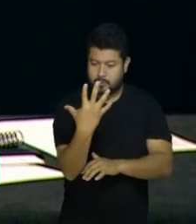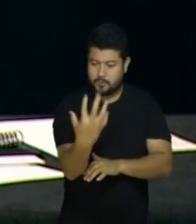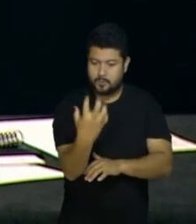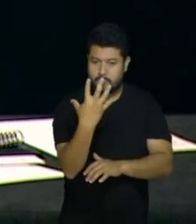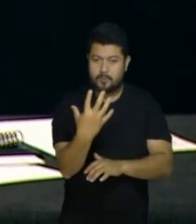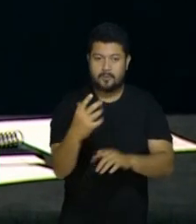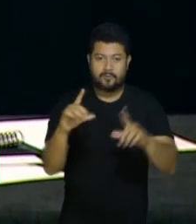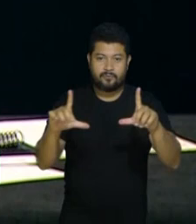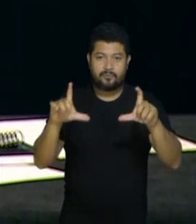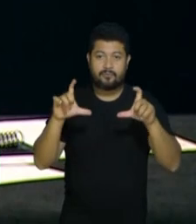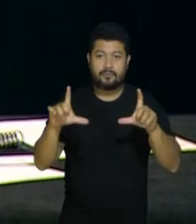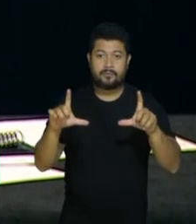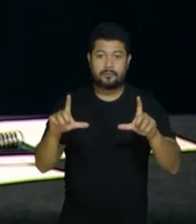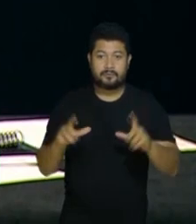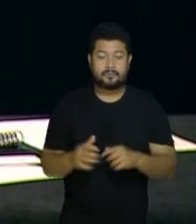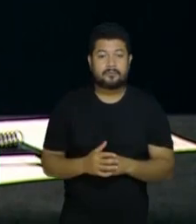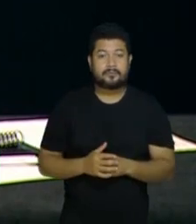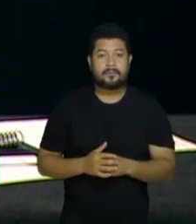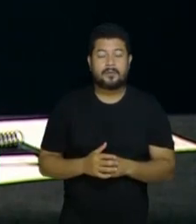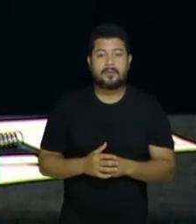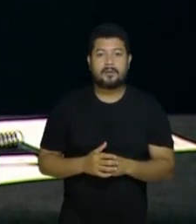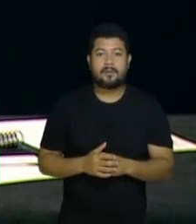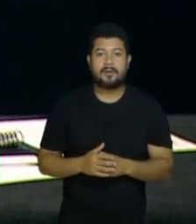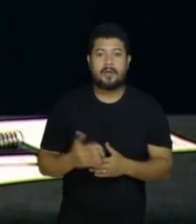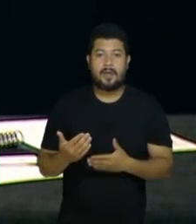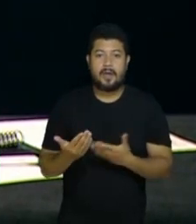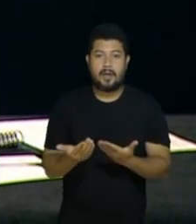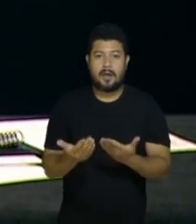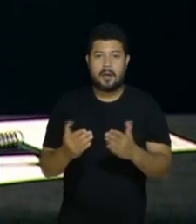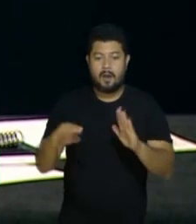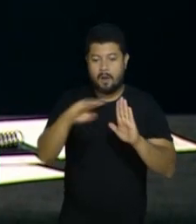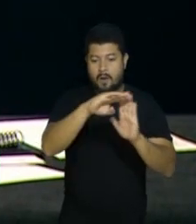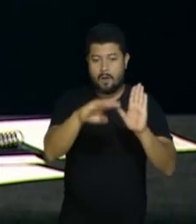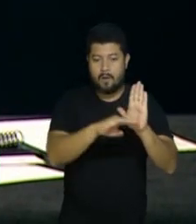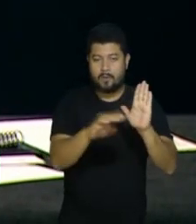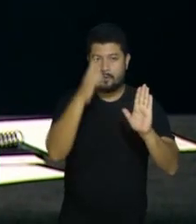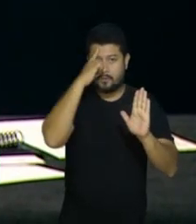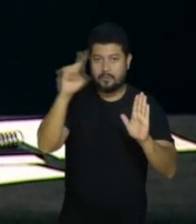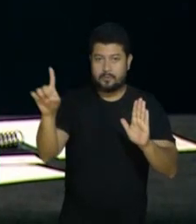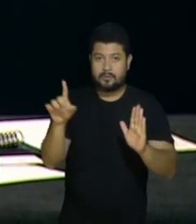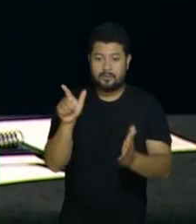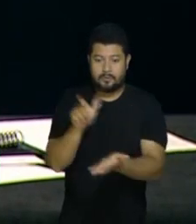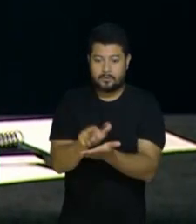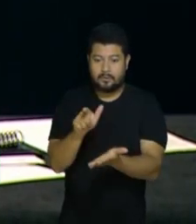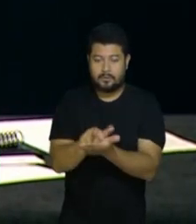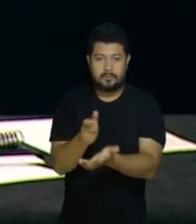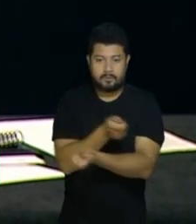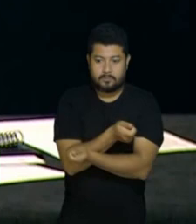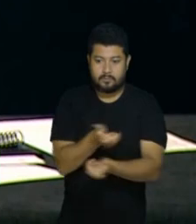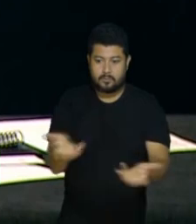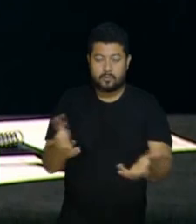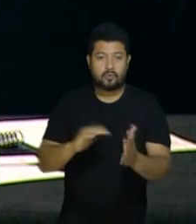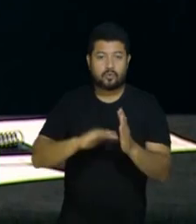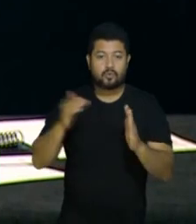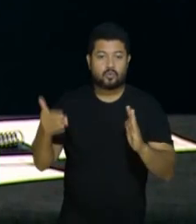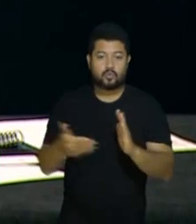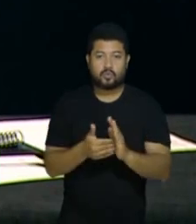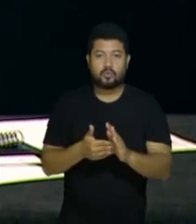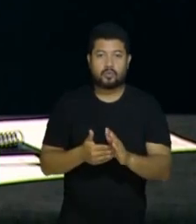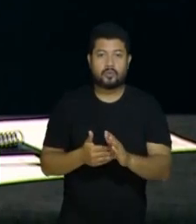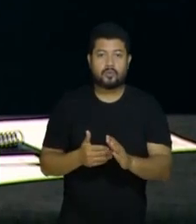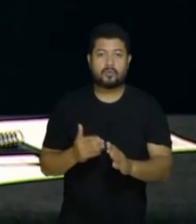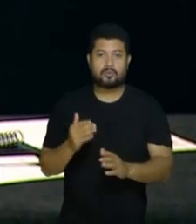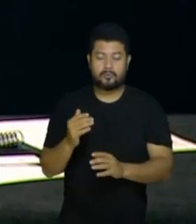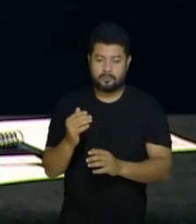do deputado. A ordem do dia e o expediente, eles são todos disponibilizados através da tela